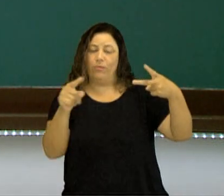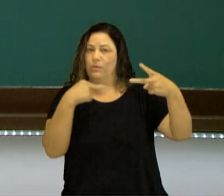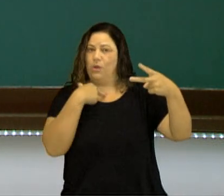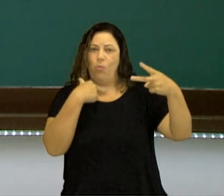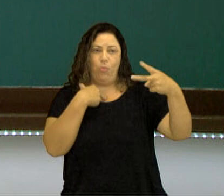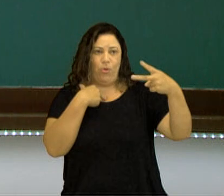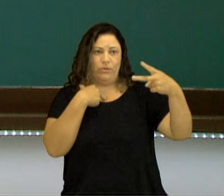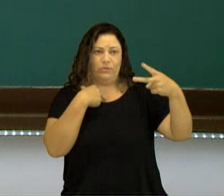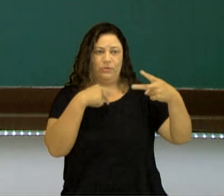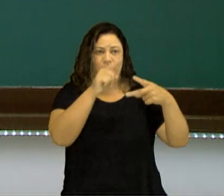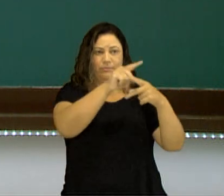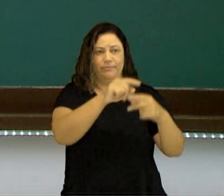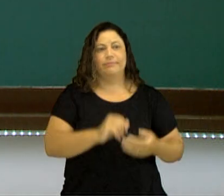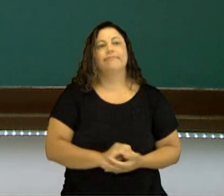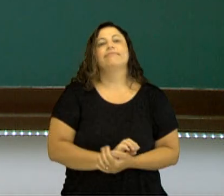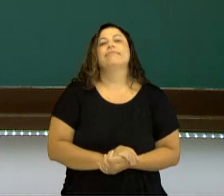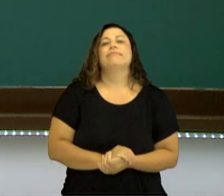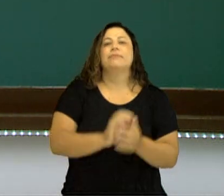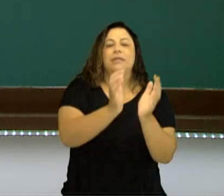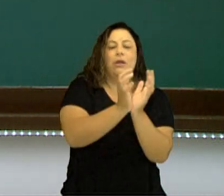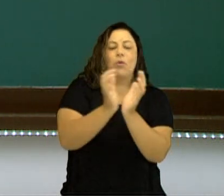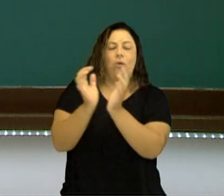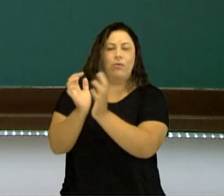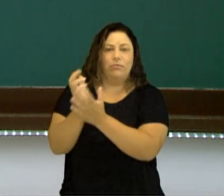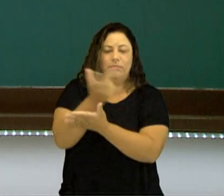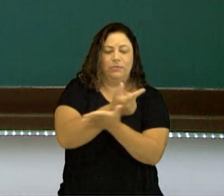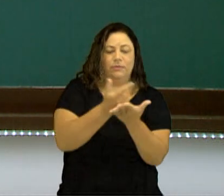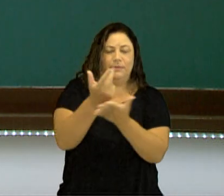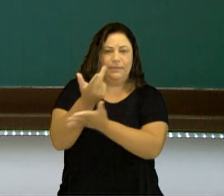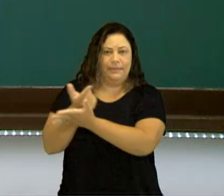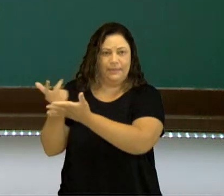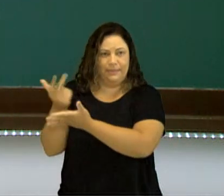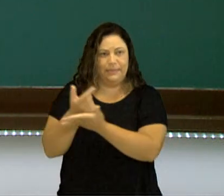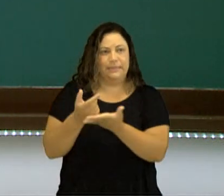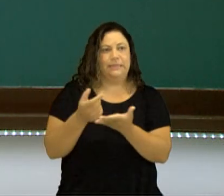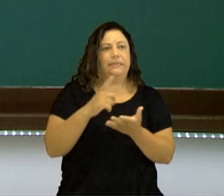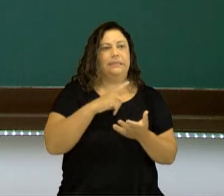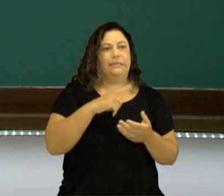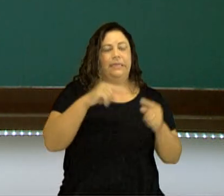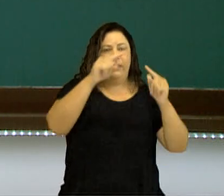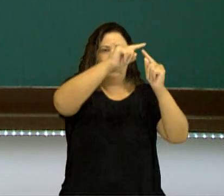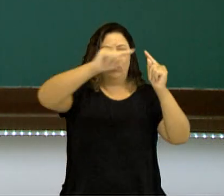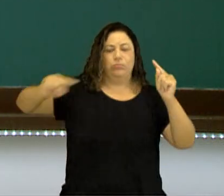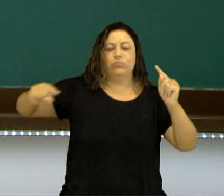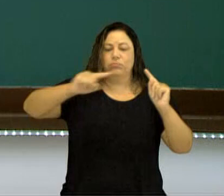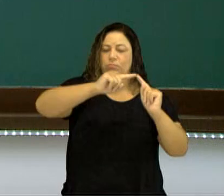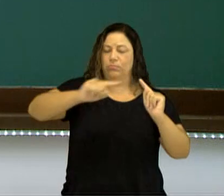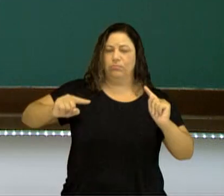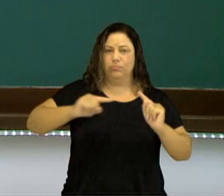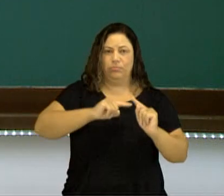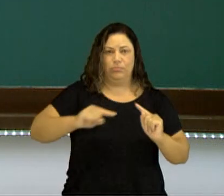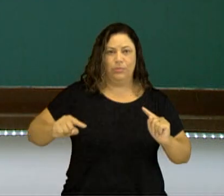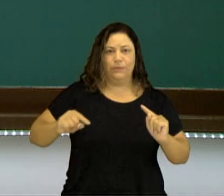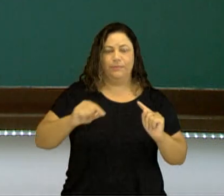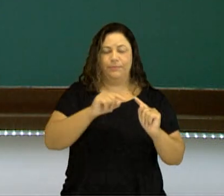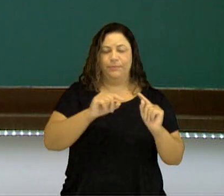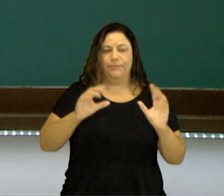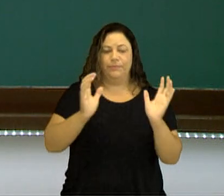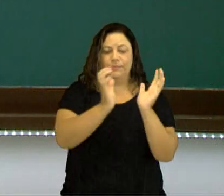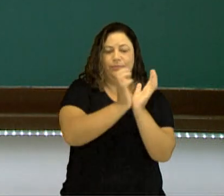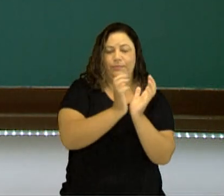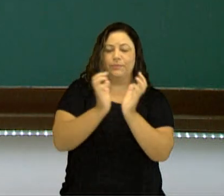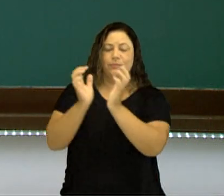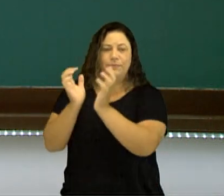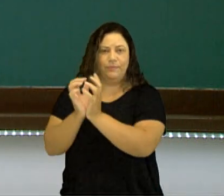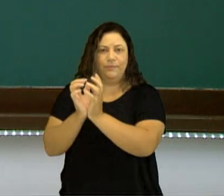tá? Do menos 3 chegou no 27. Do menos 1 chegou no 3. O 0